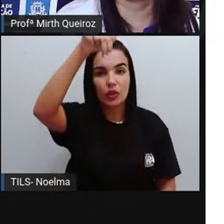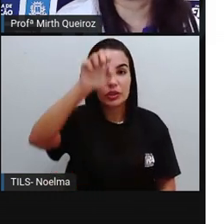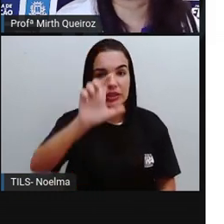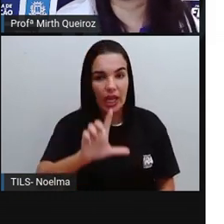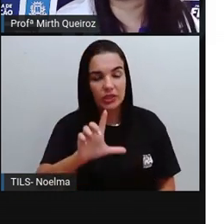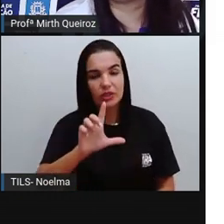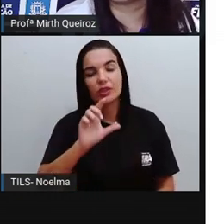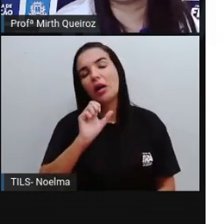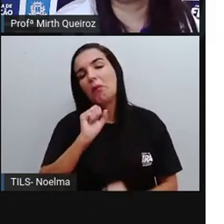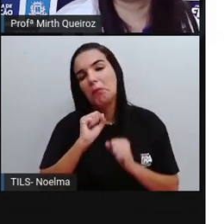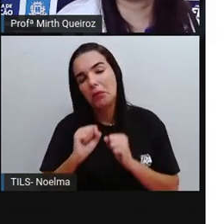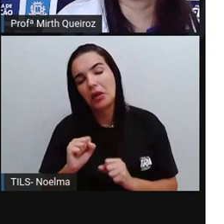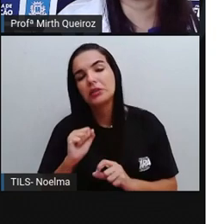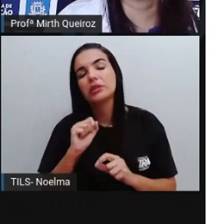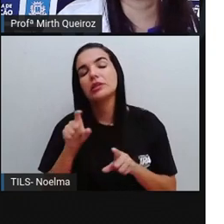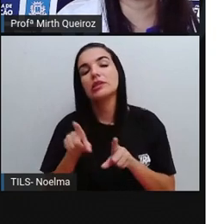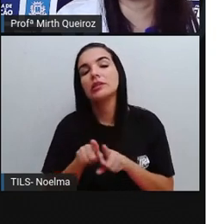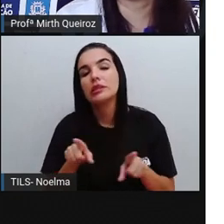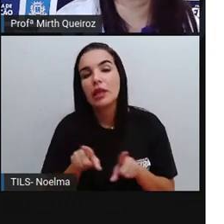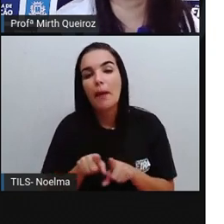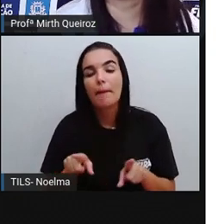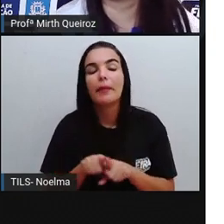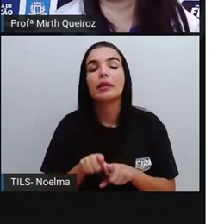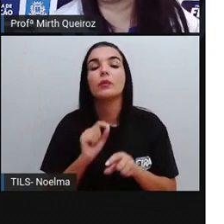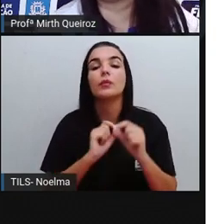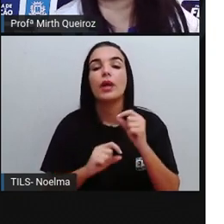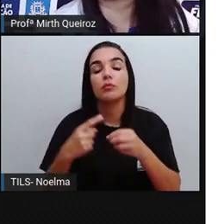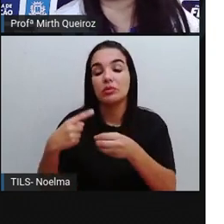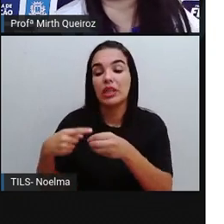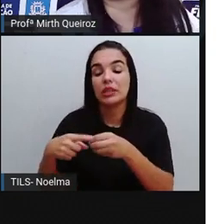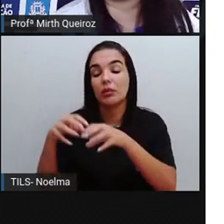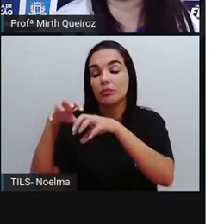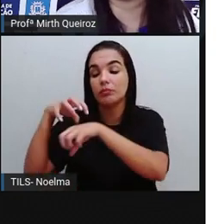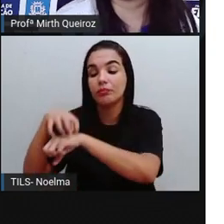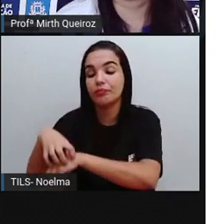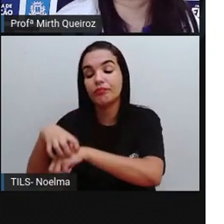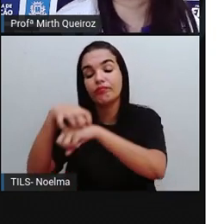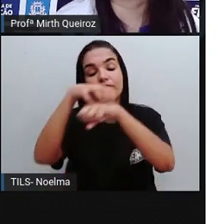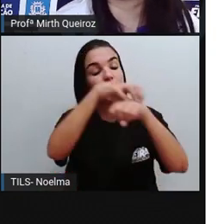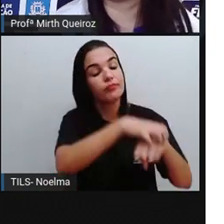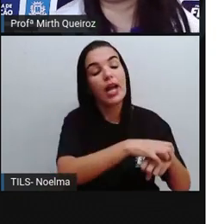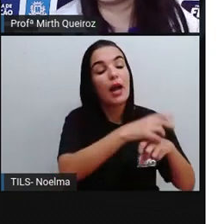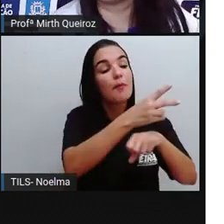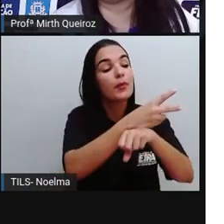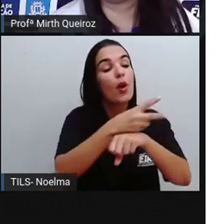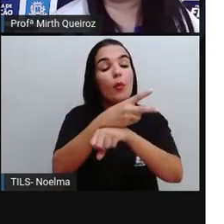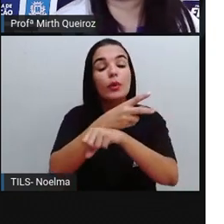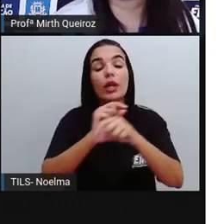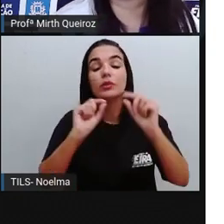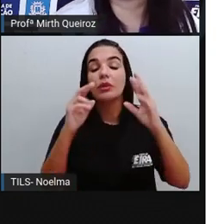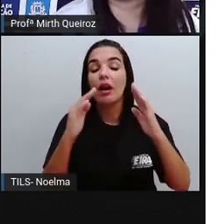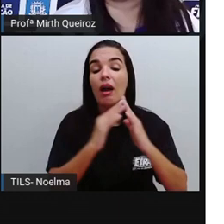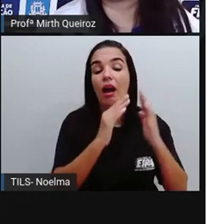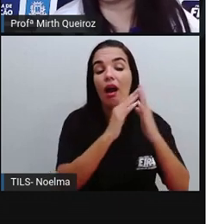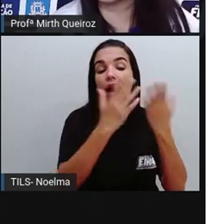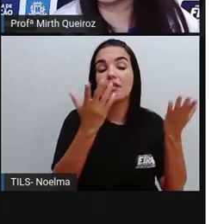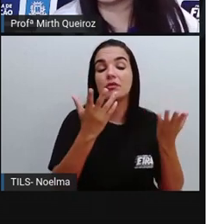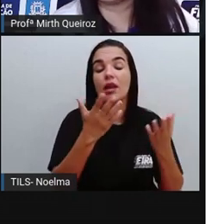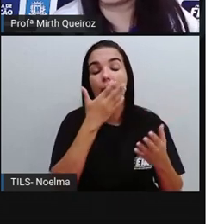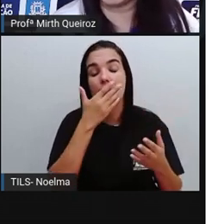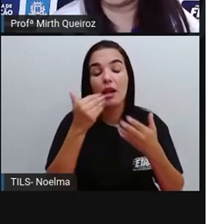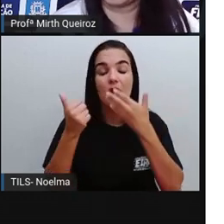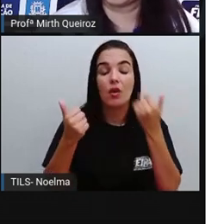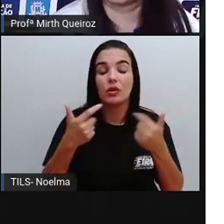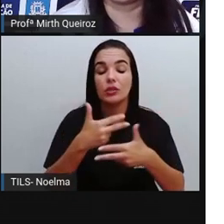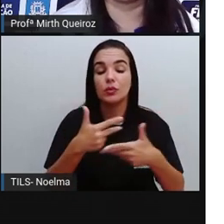né? Do sertão. E eles estão se retirando aí para outro local em busca de abrigo, em busca de melhores condições